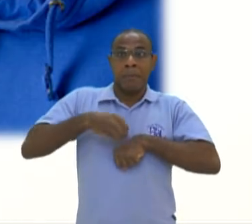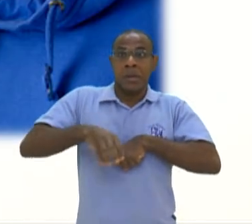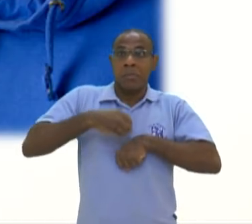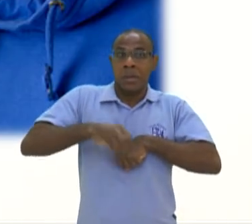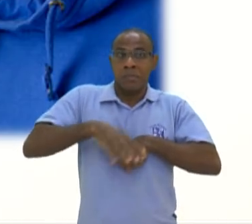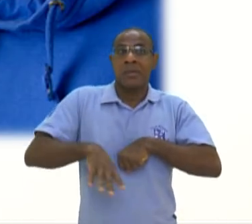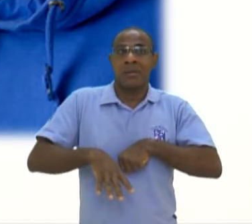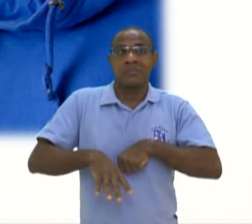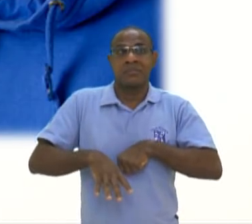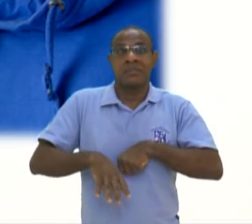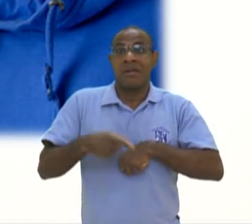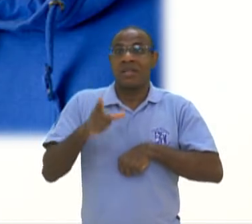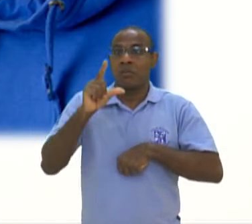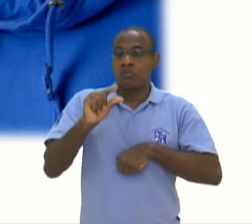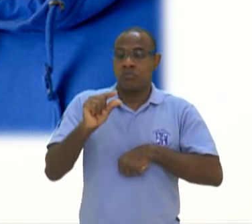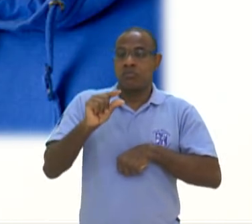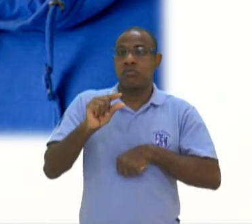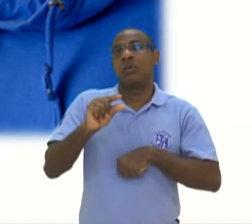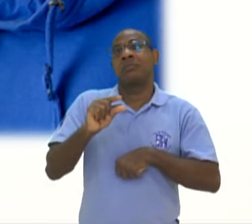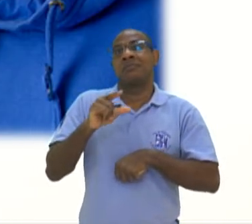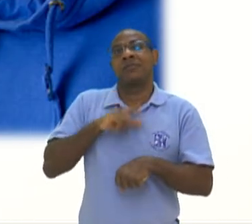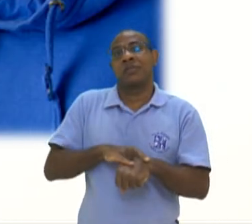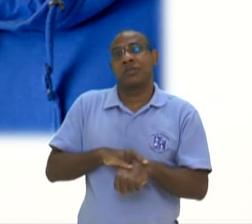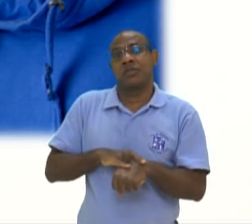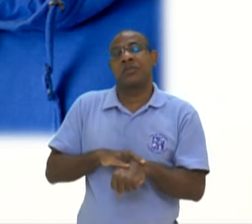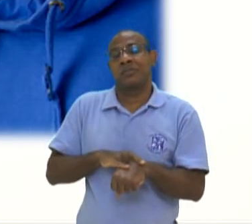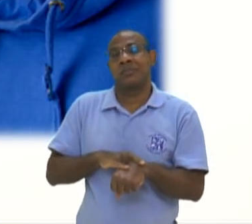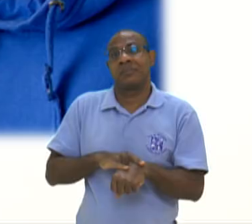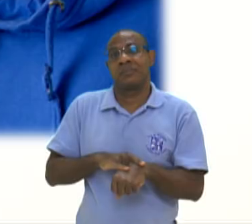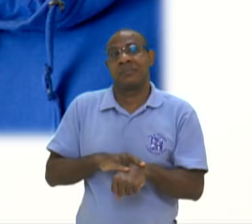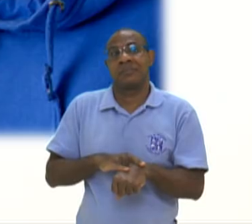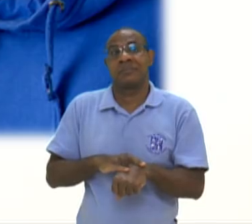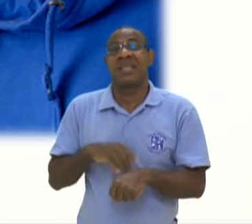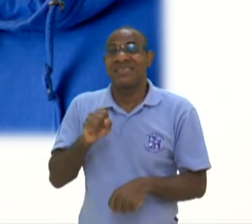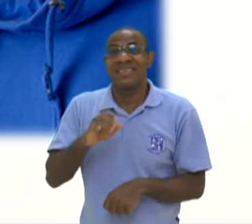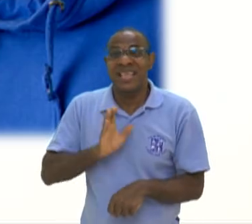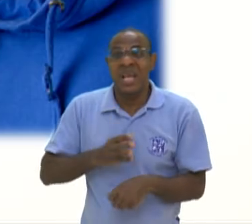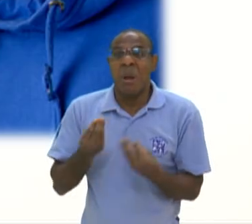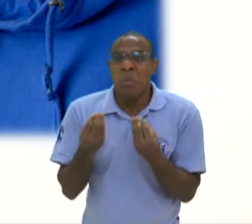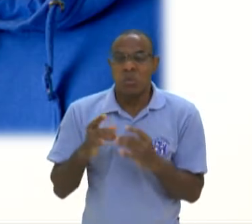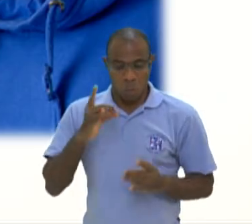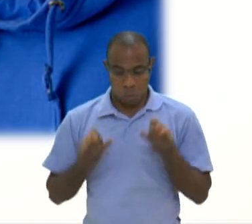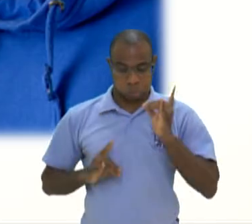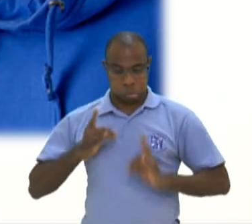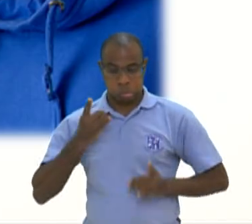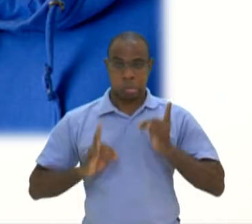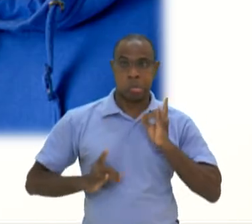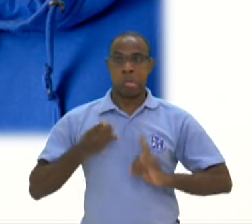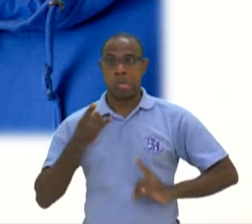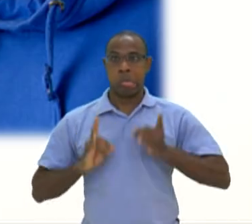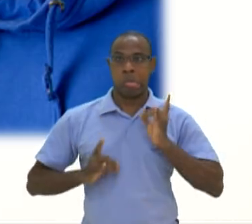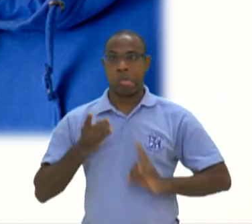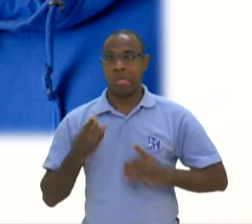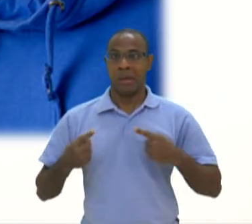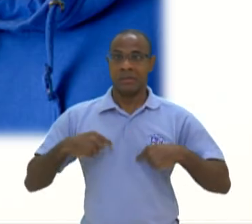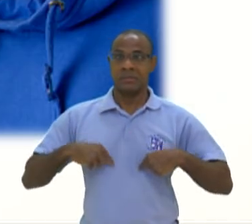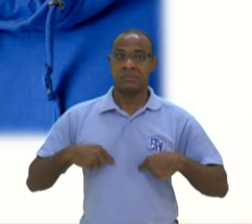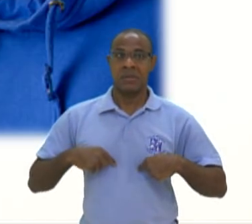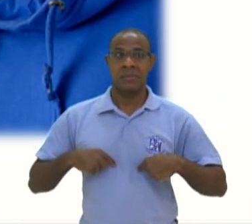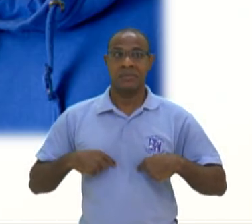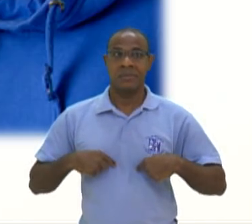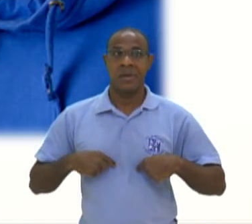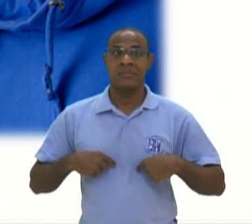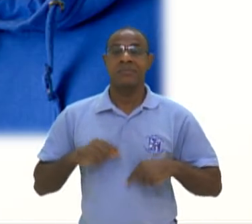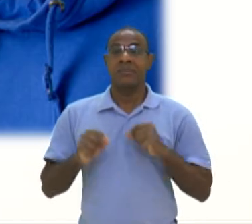aí você vai urinar menos. Porque se tem mais hormônio antidiurético, o antidiurético ele quer fazer com que